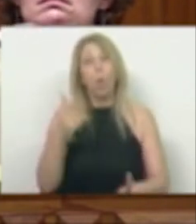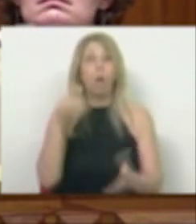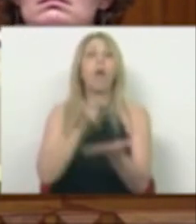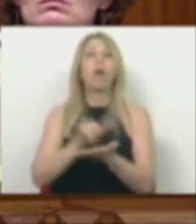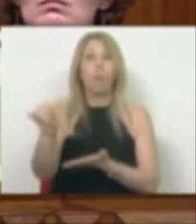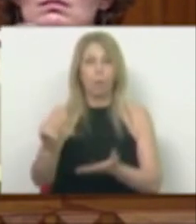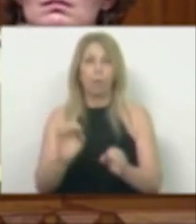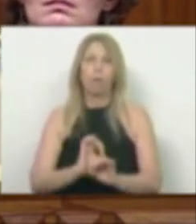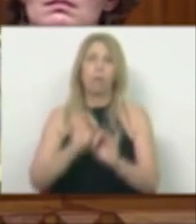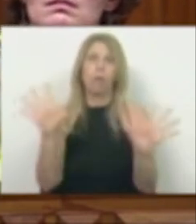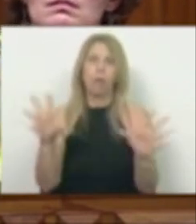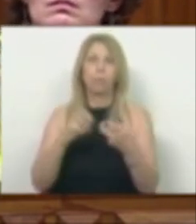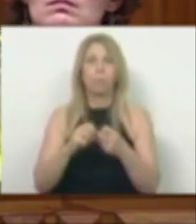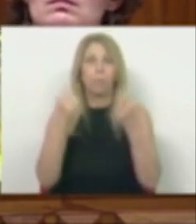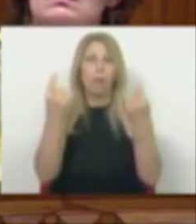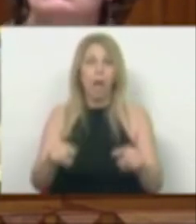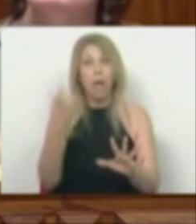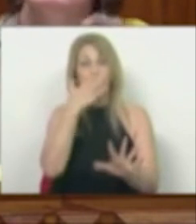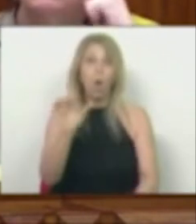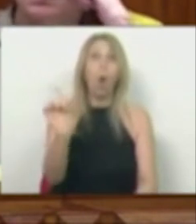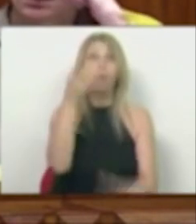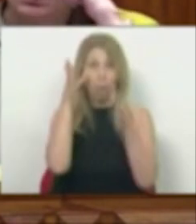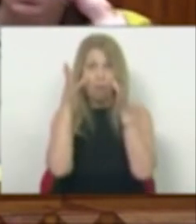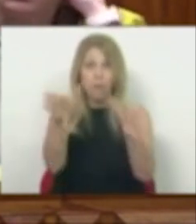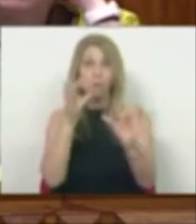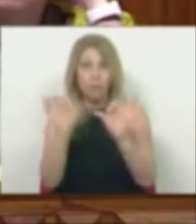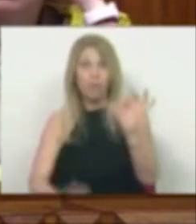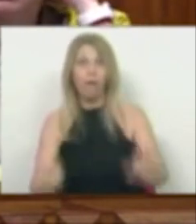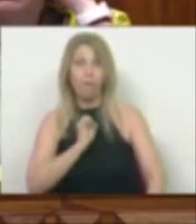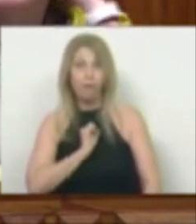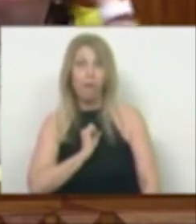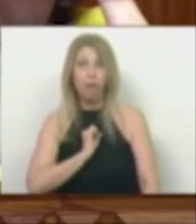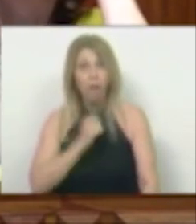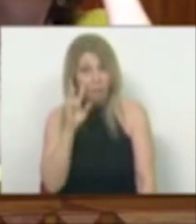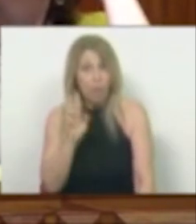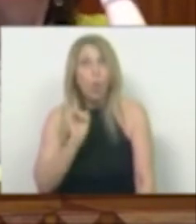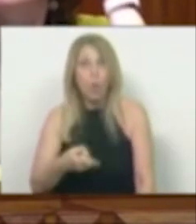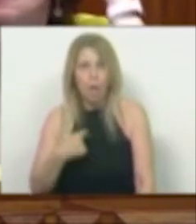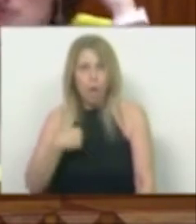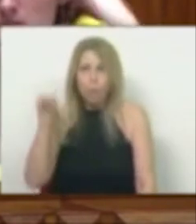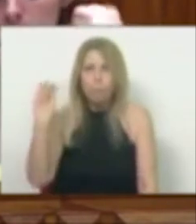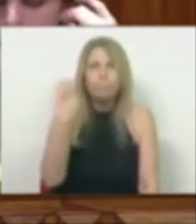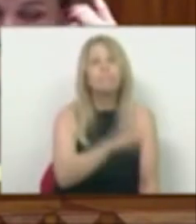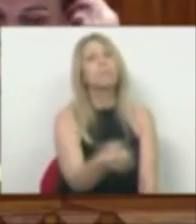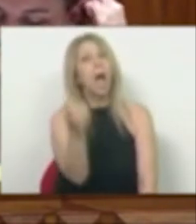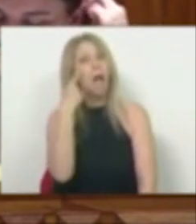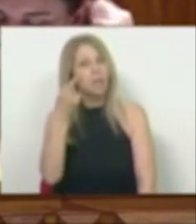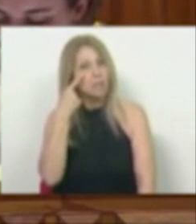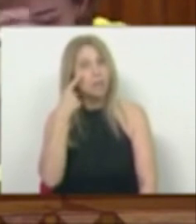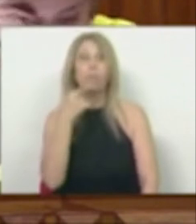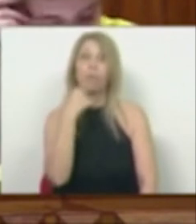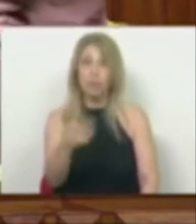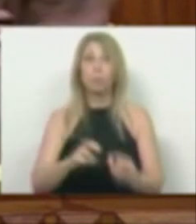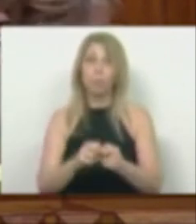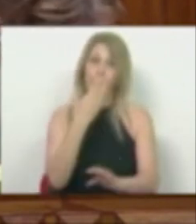dado atenção à minha intervenção, veria o mesmo que eu chamei a atenção e sinalizei problemas nas